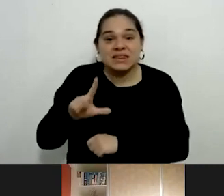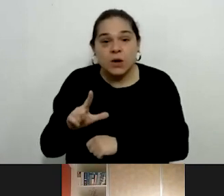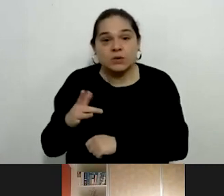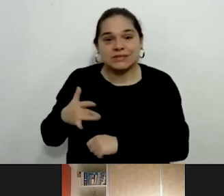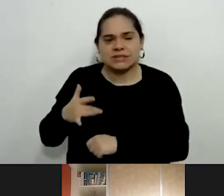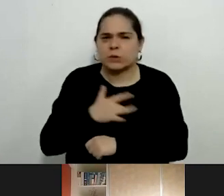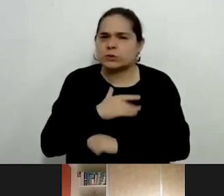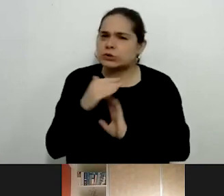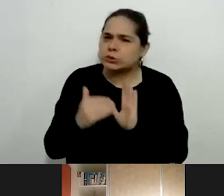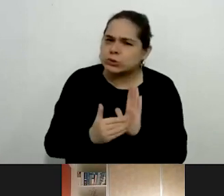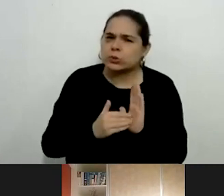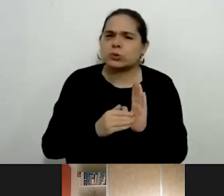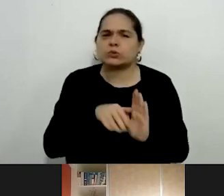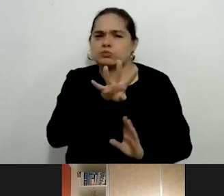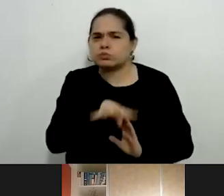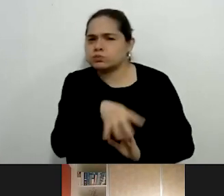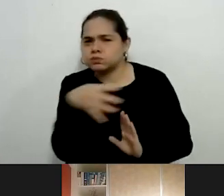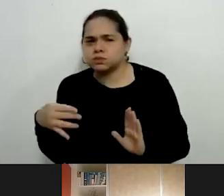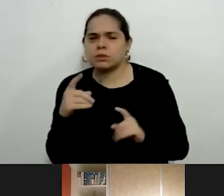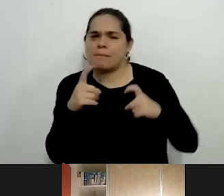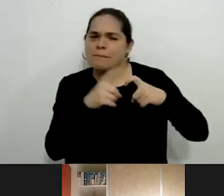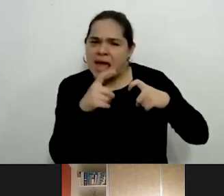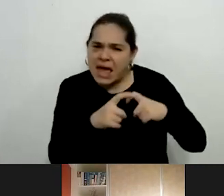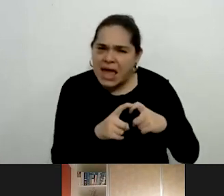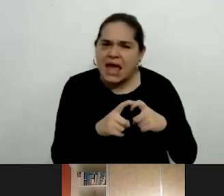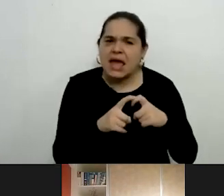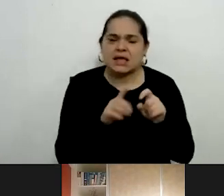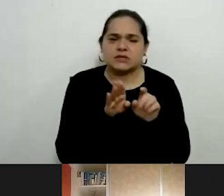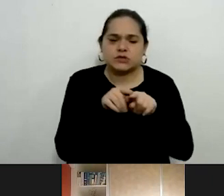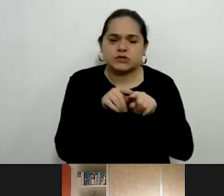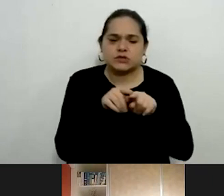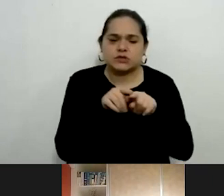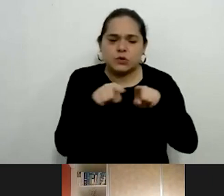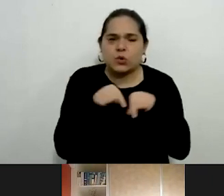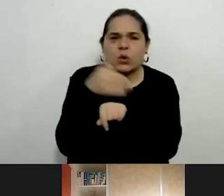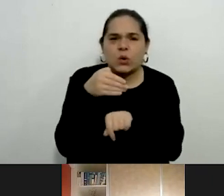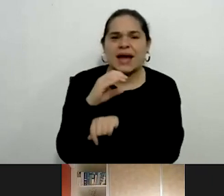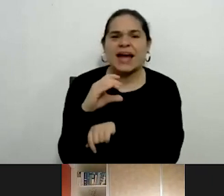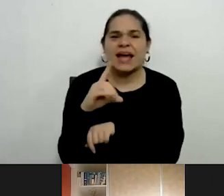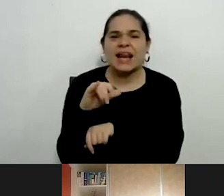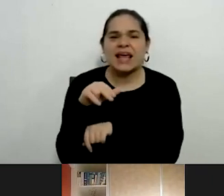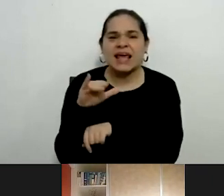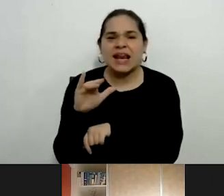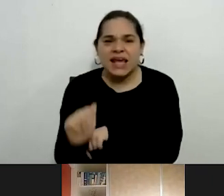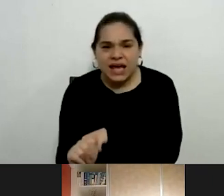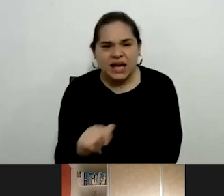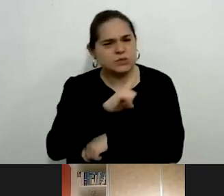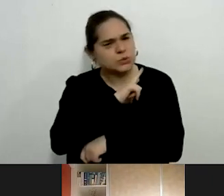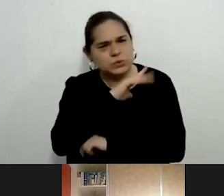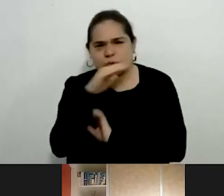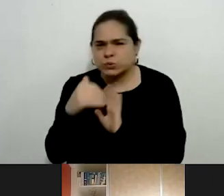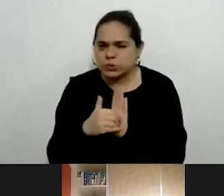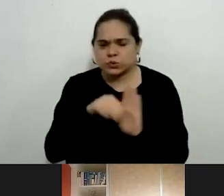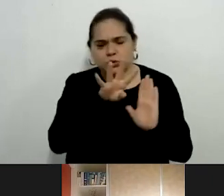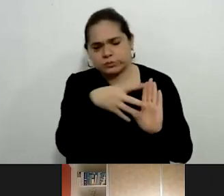clínicas e médicos e tal estão nesse link ali também. E um outro comentário que eu gostaria de fazer em